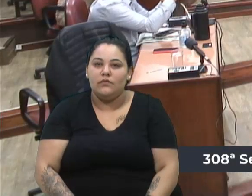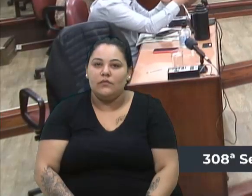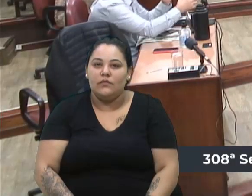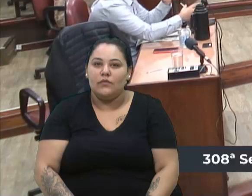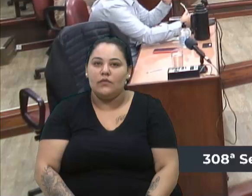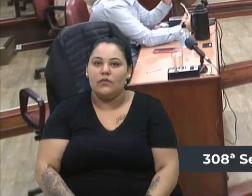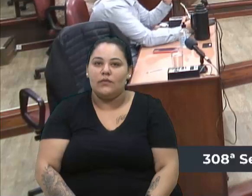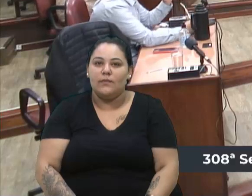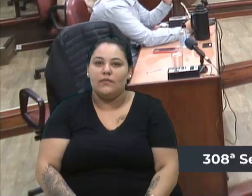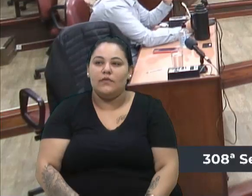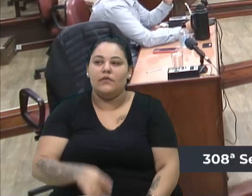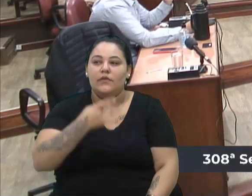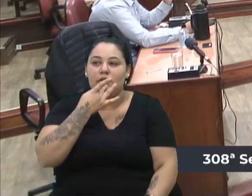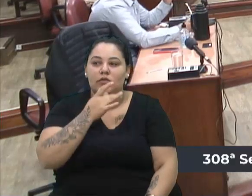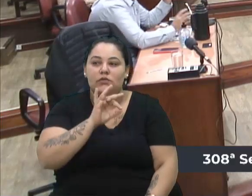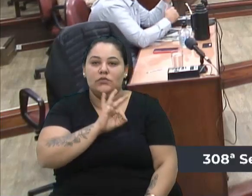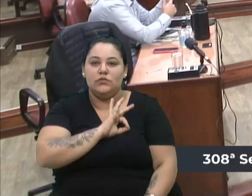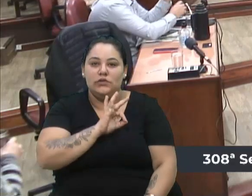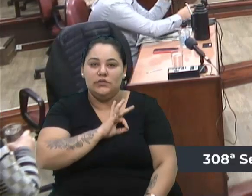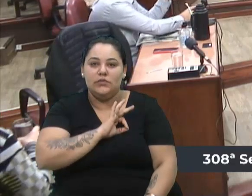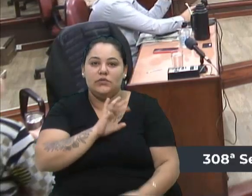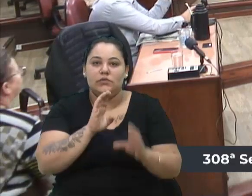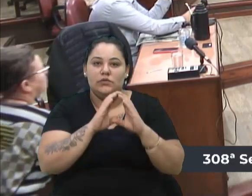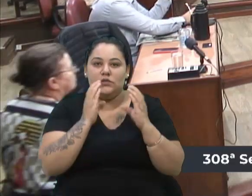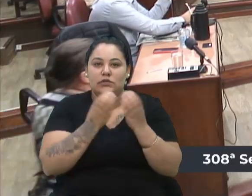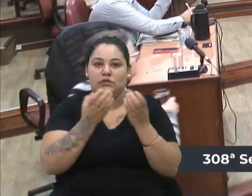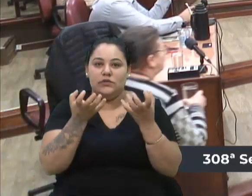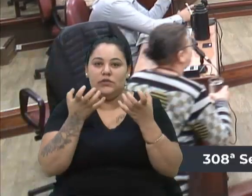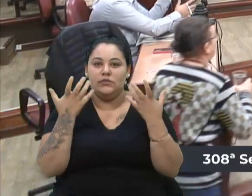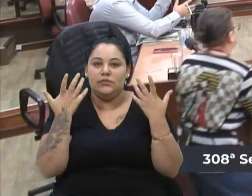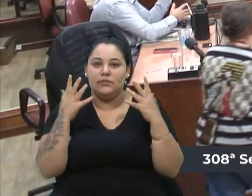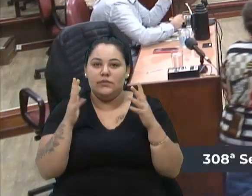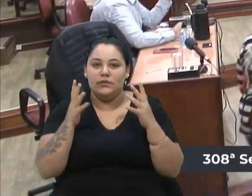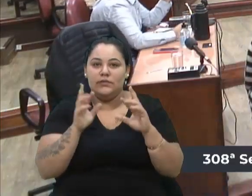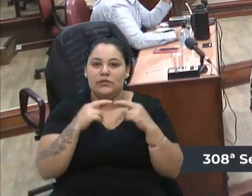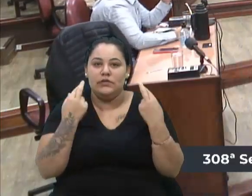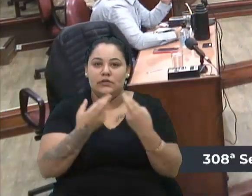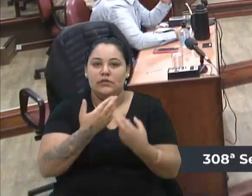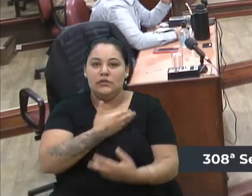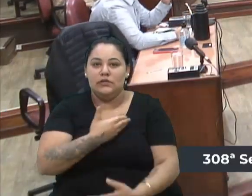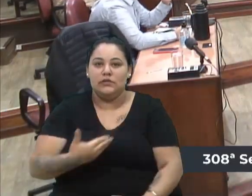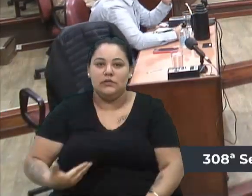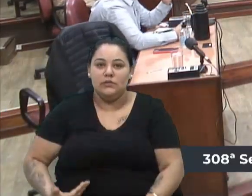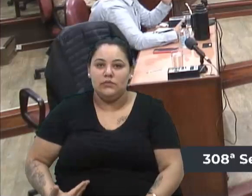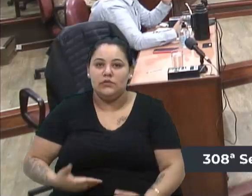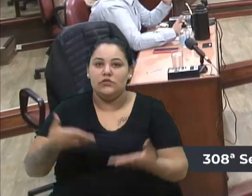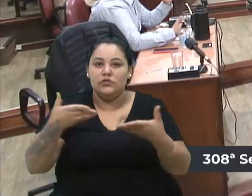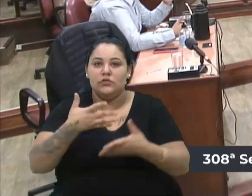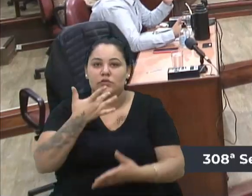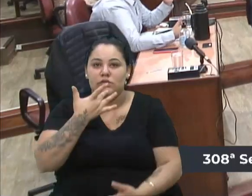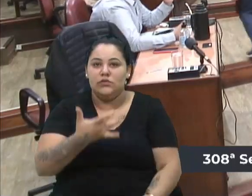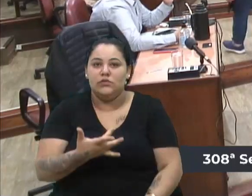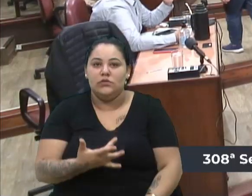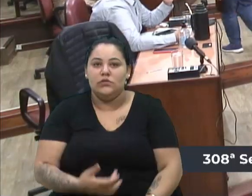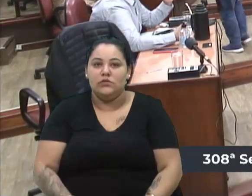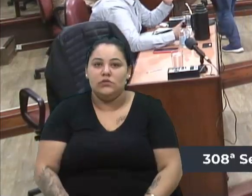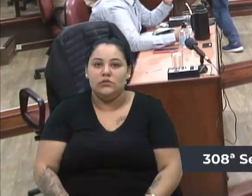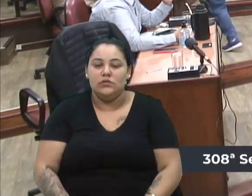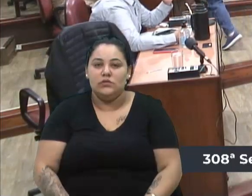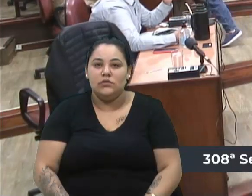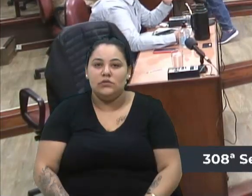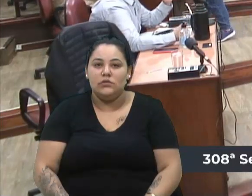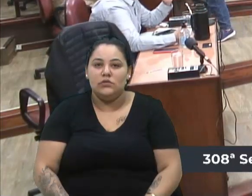comunitário e reforçar parabenizar pela pela reunião pública a audiência pública de hoje à tarde e